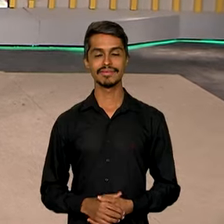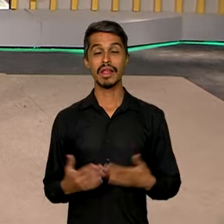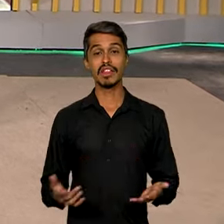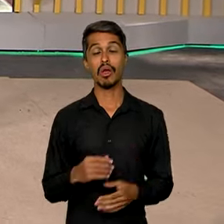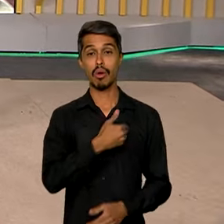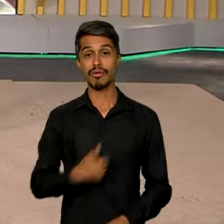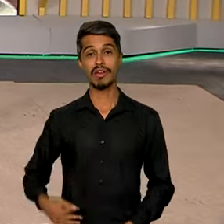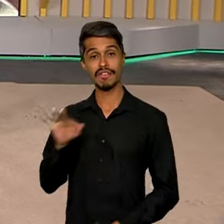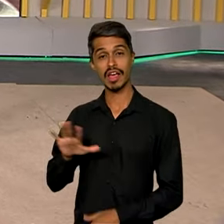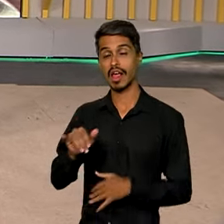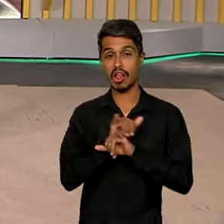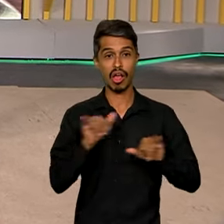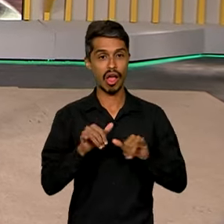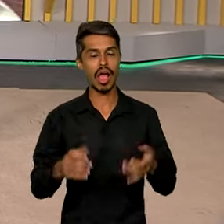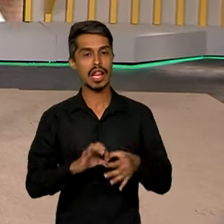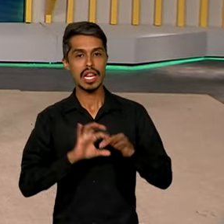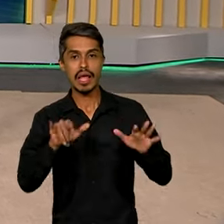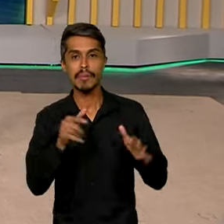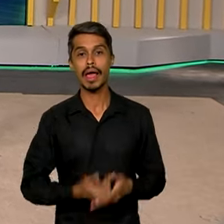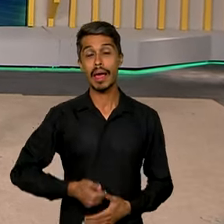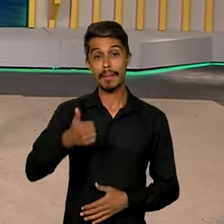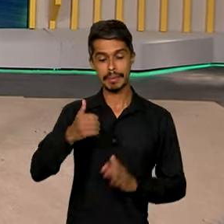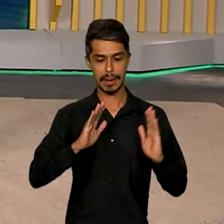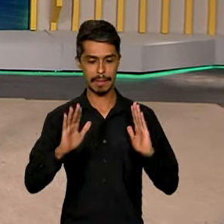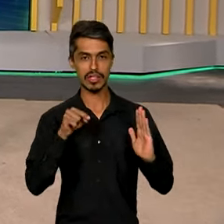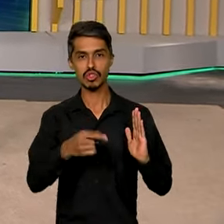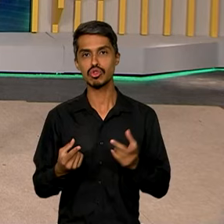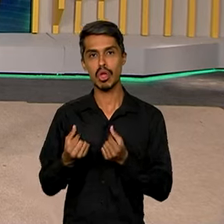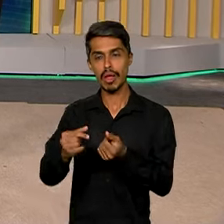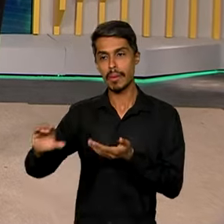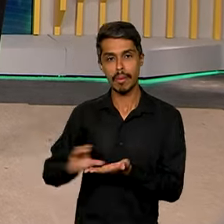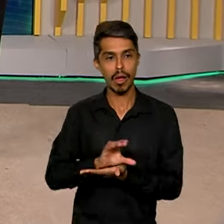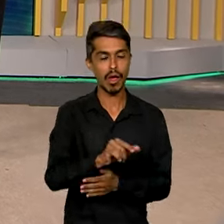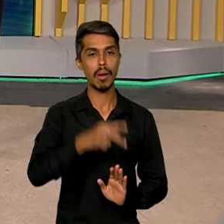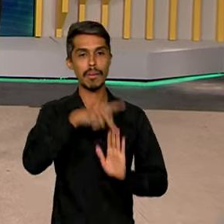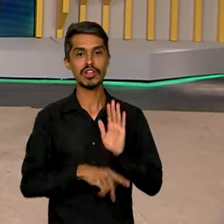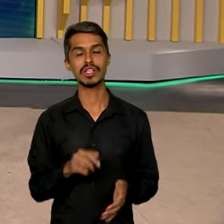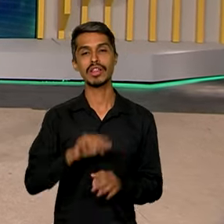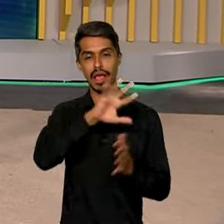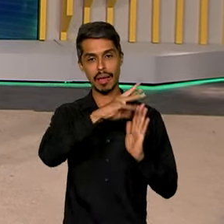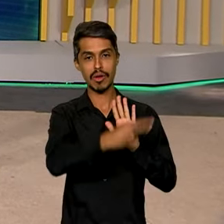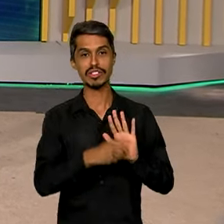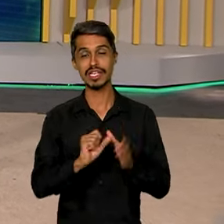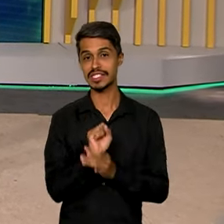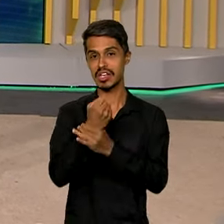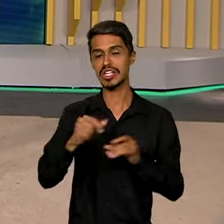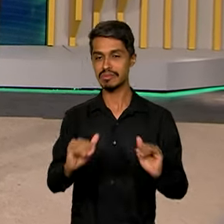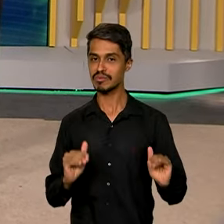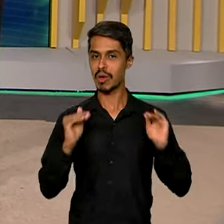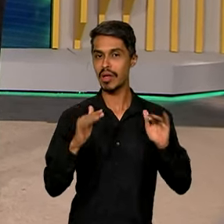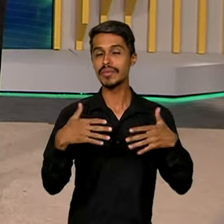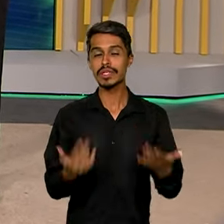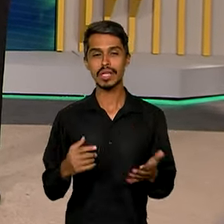governo federal anunciou hoje a liberação da primeira parte dos recursos para o programa Amazônia Segurança e Soberania,